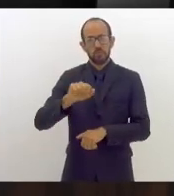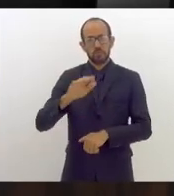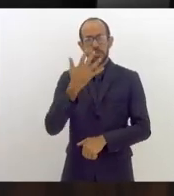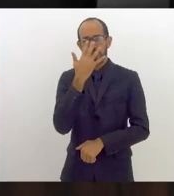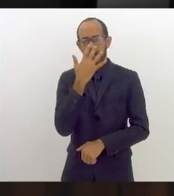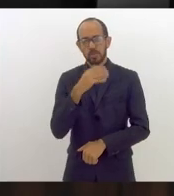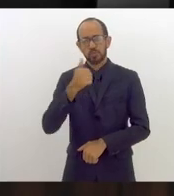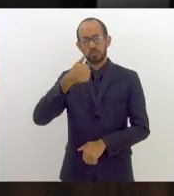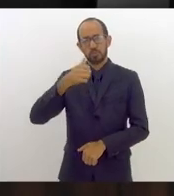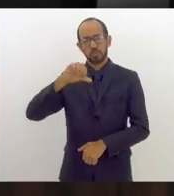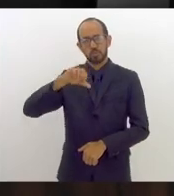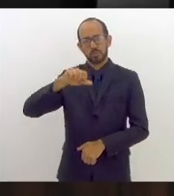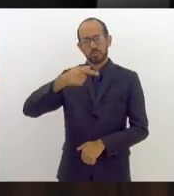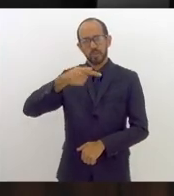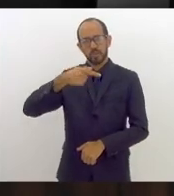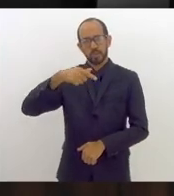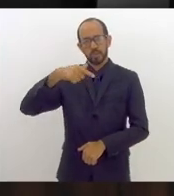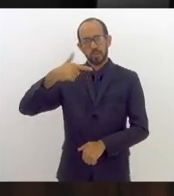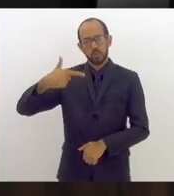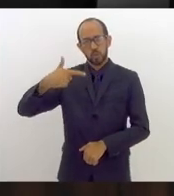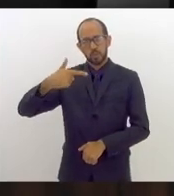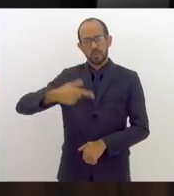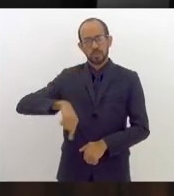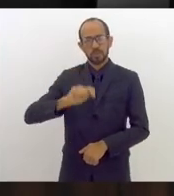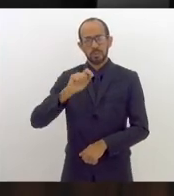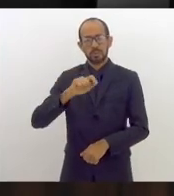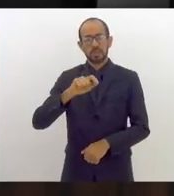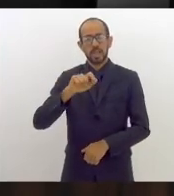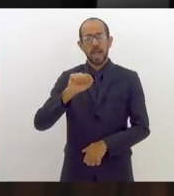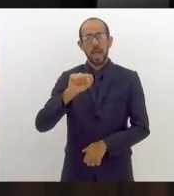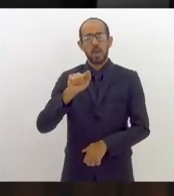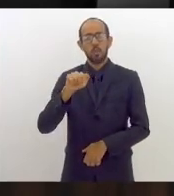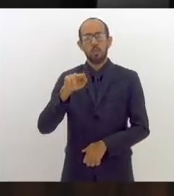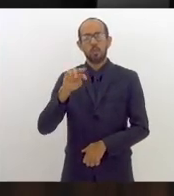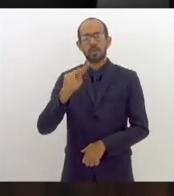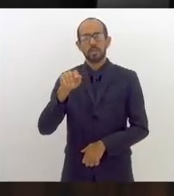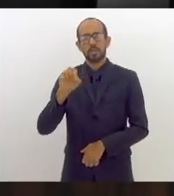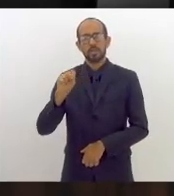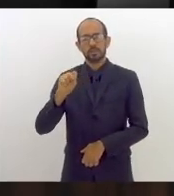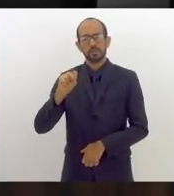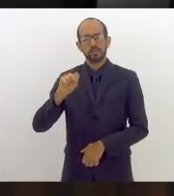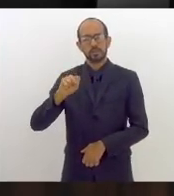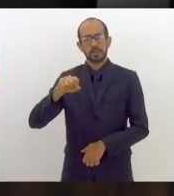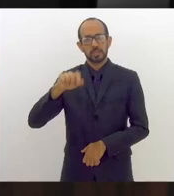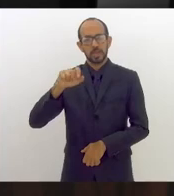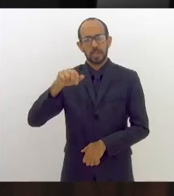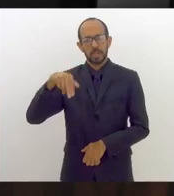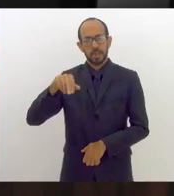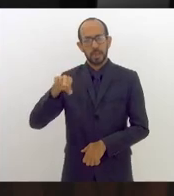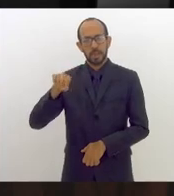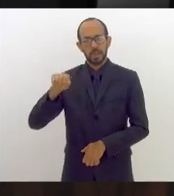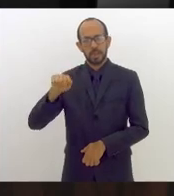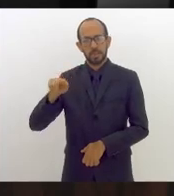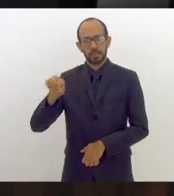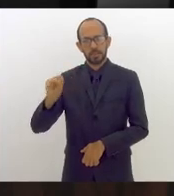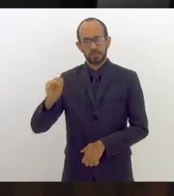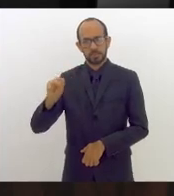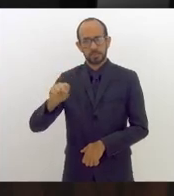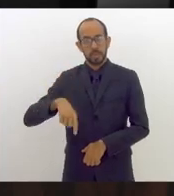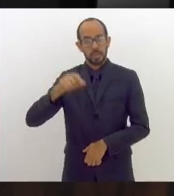Academia Militar das Agulhas Negras em dezembro de 75 foi declarado aspirante oficial